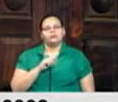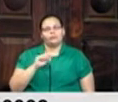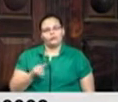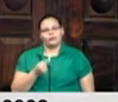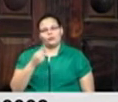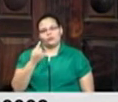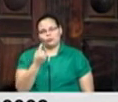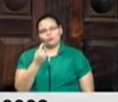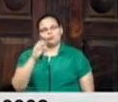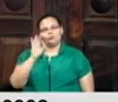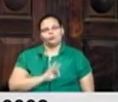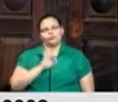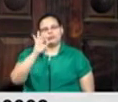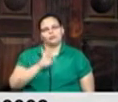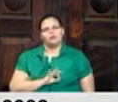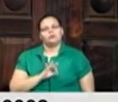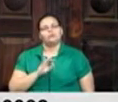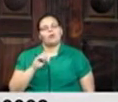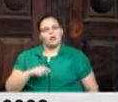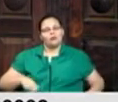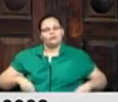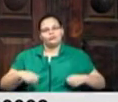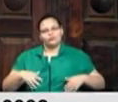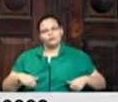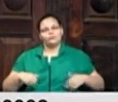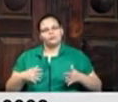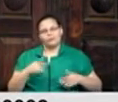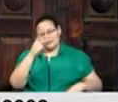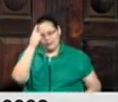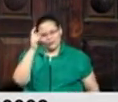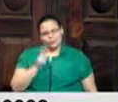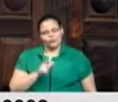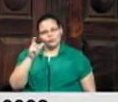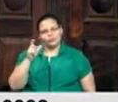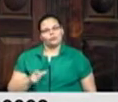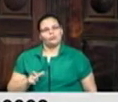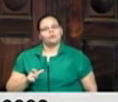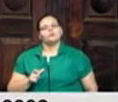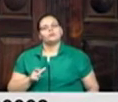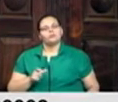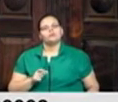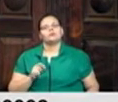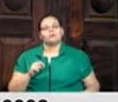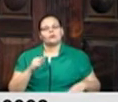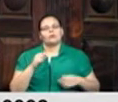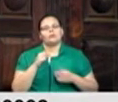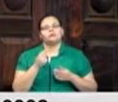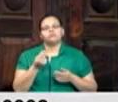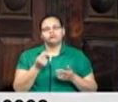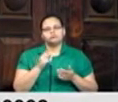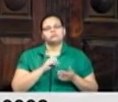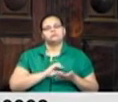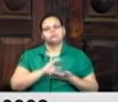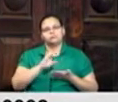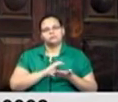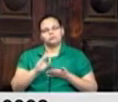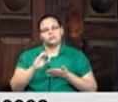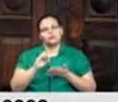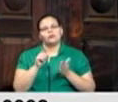48,01%, isto é, a despesa de pessoal dividido pela receita corrente